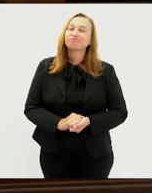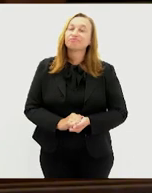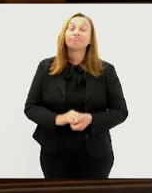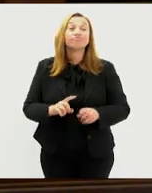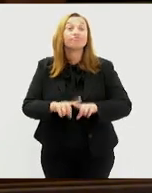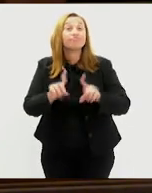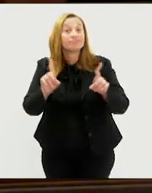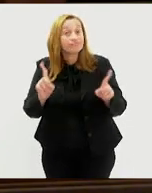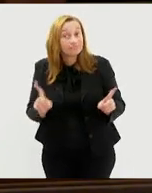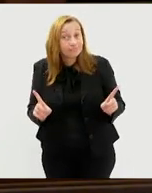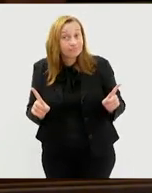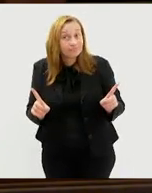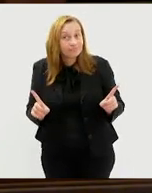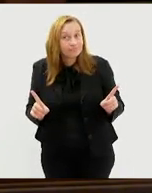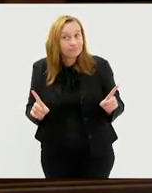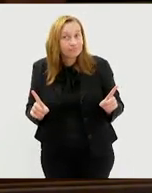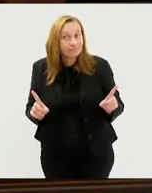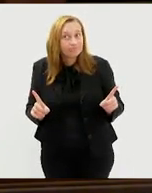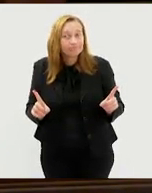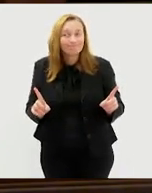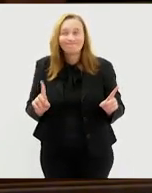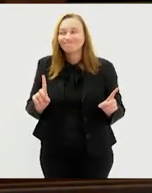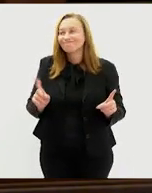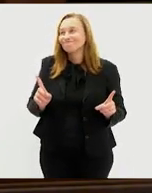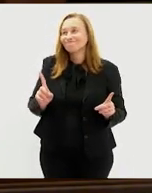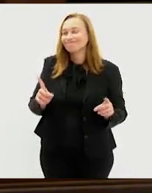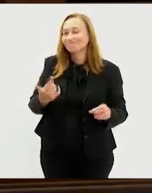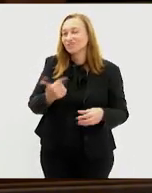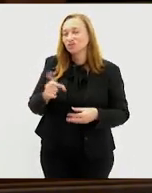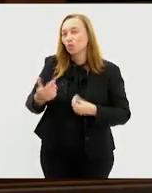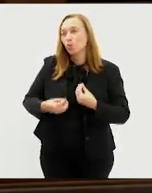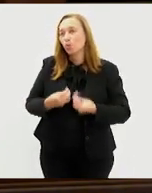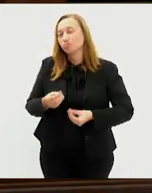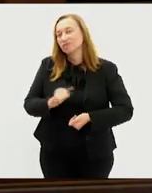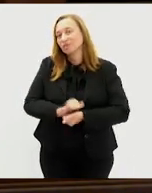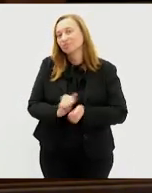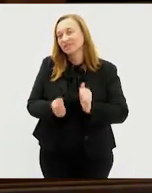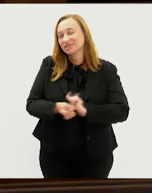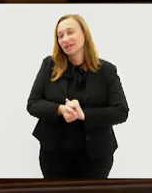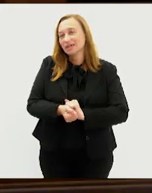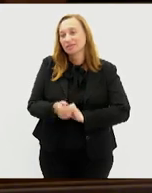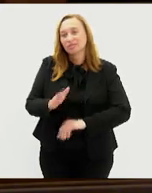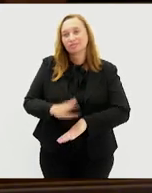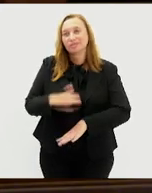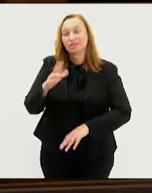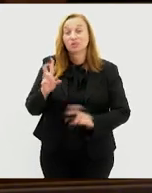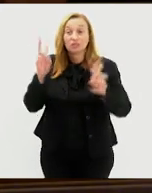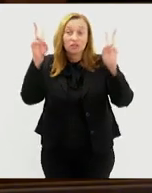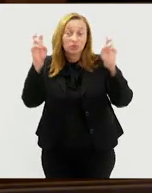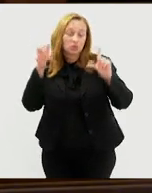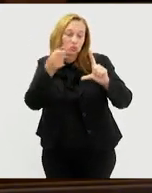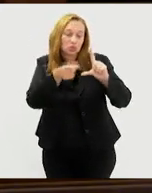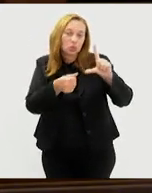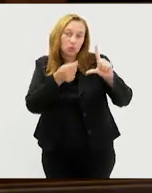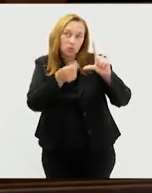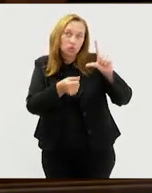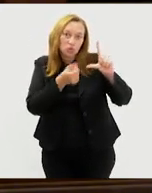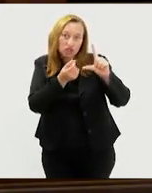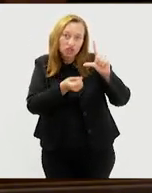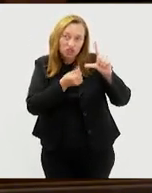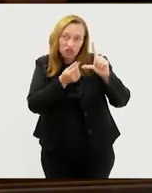mas já não se adapta mais as questões de logística